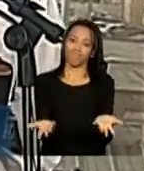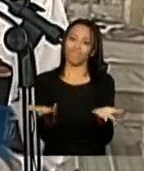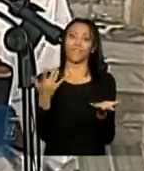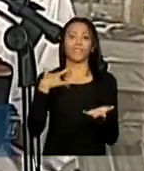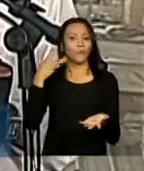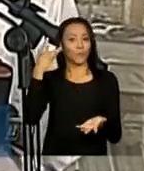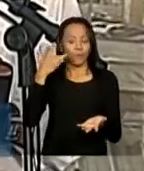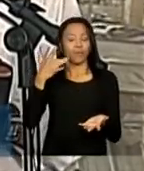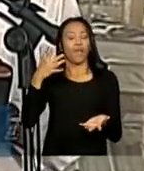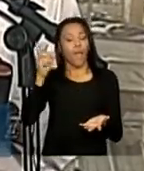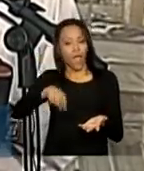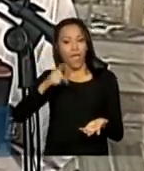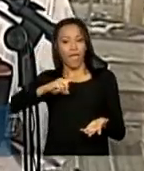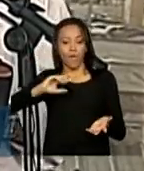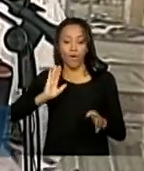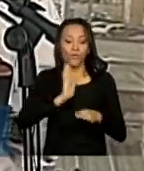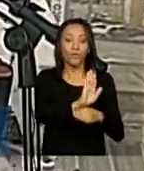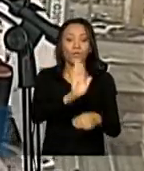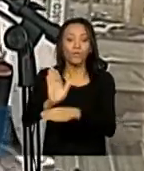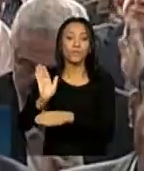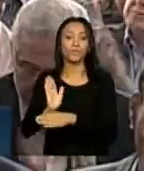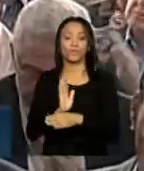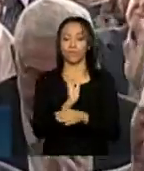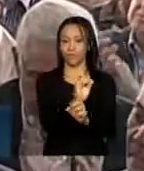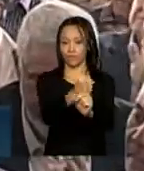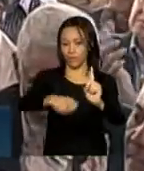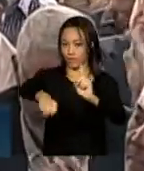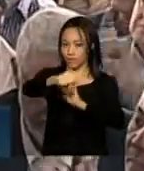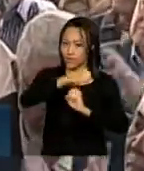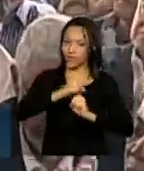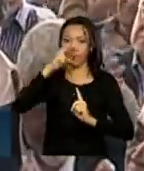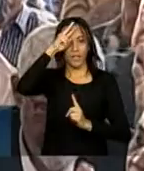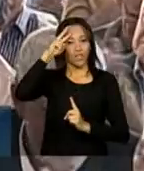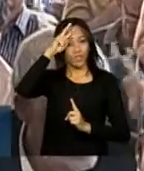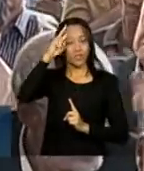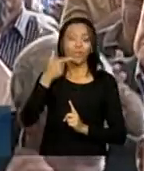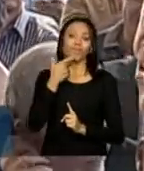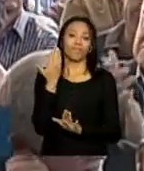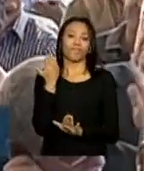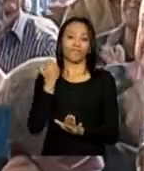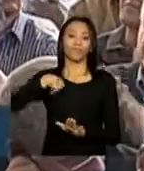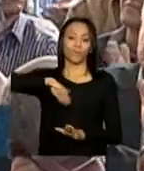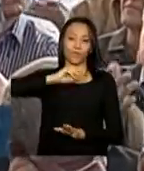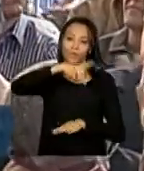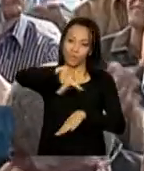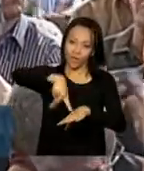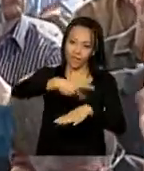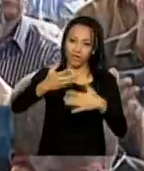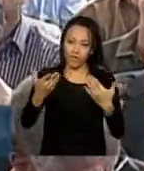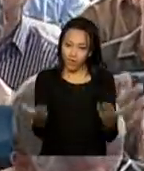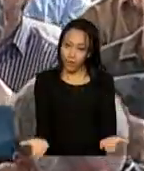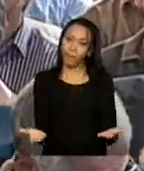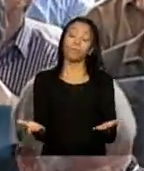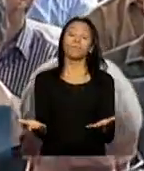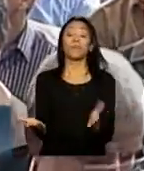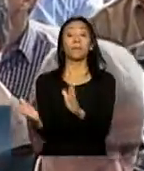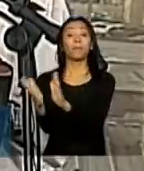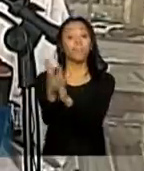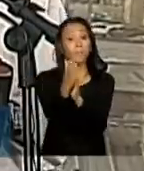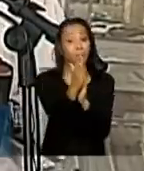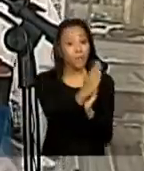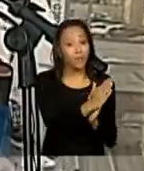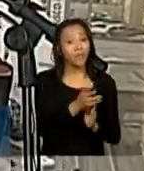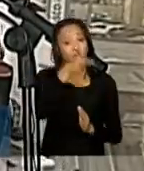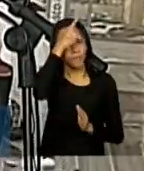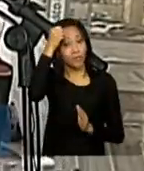grande resgate social da história recente do nosso país. Minha gente, parabéns,